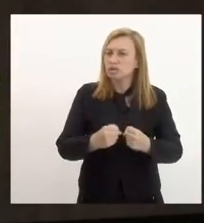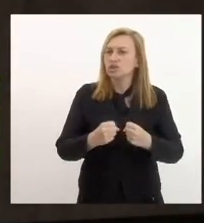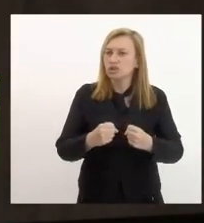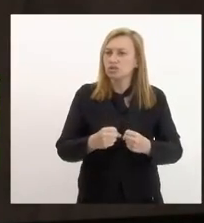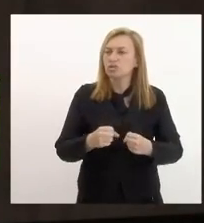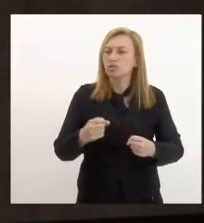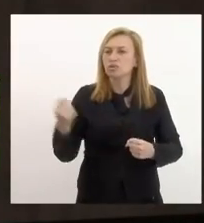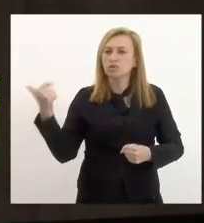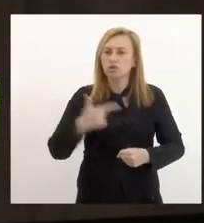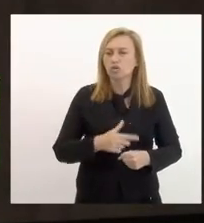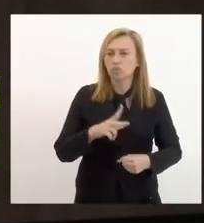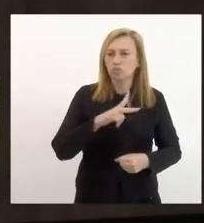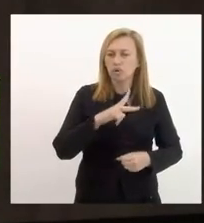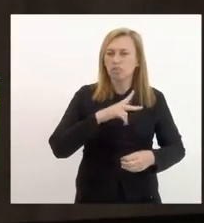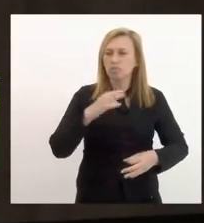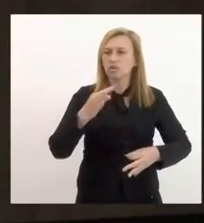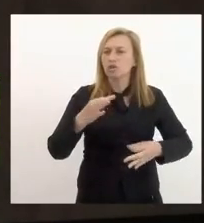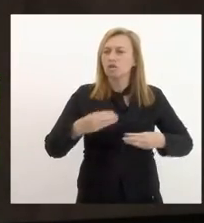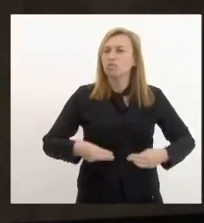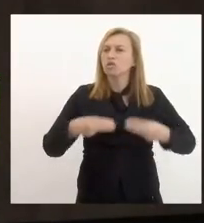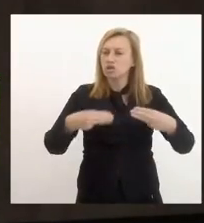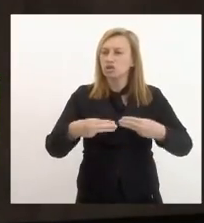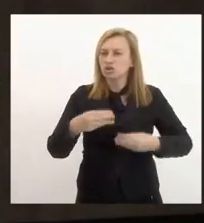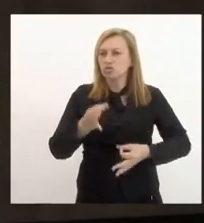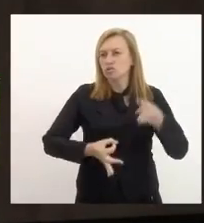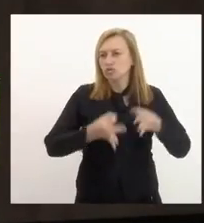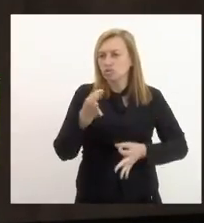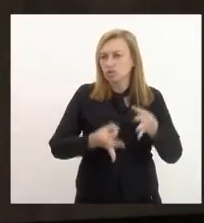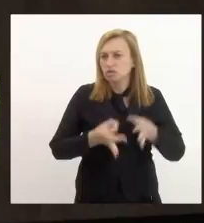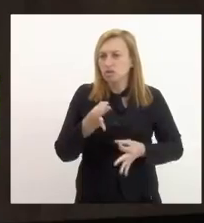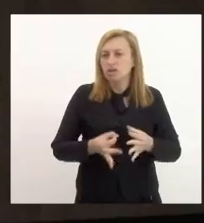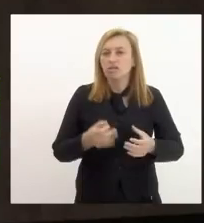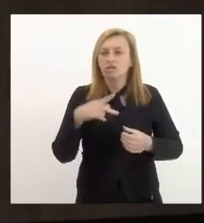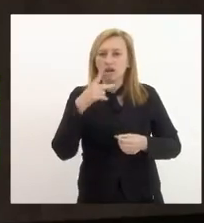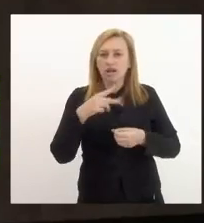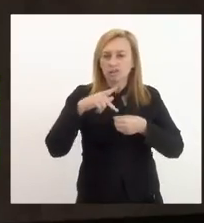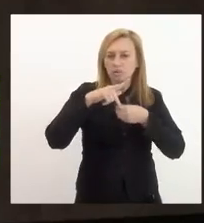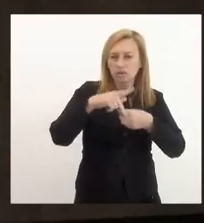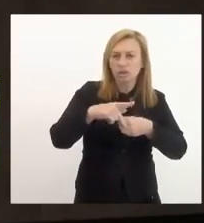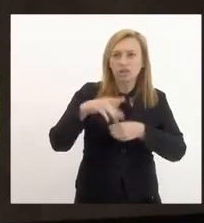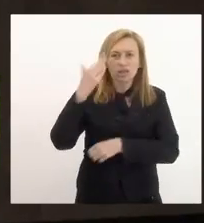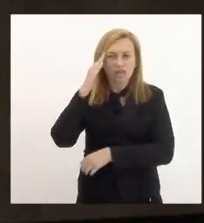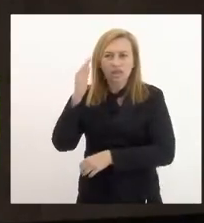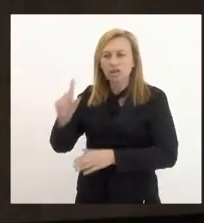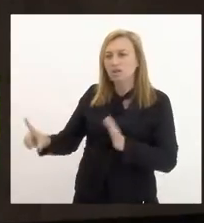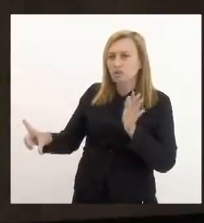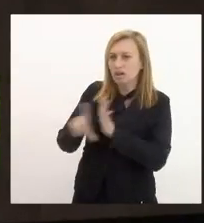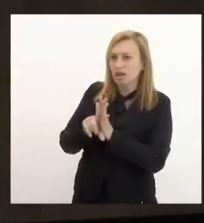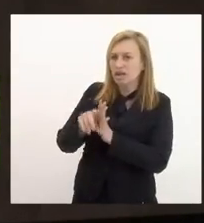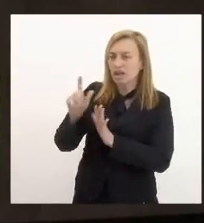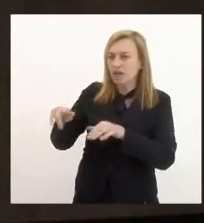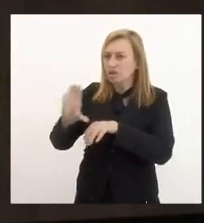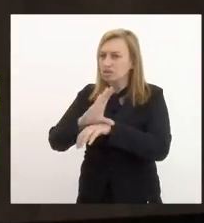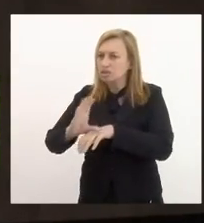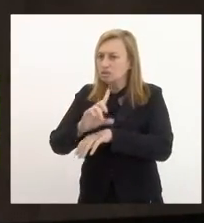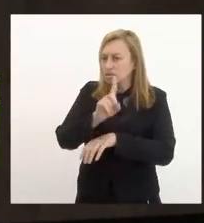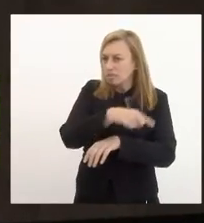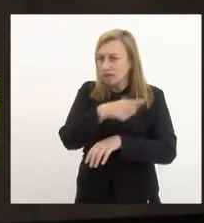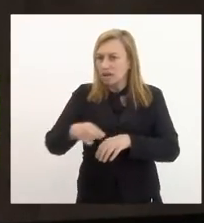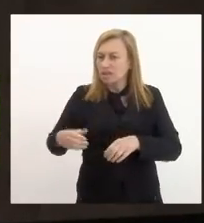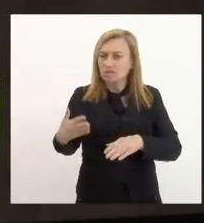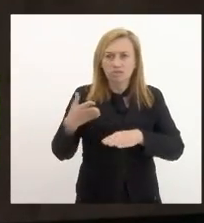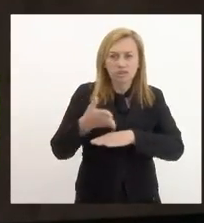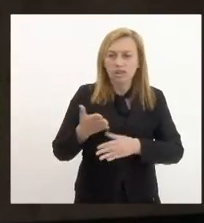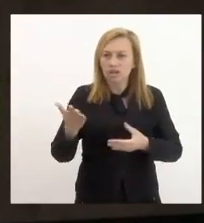próprio Ministro do Supremo Tribunal Federal que dizia que quando a procuradoria-geral do Estado entende que uma lei condicioná-la manda suspender sem